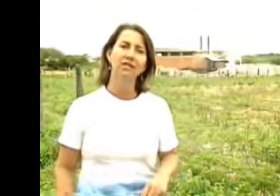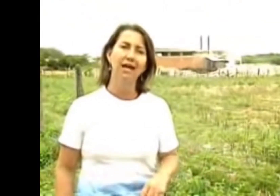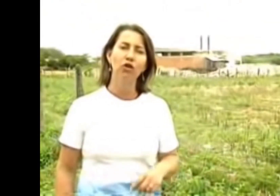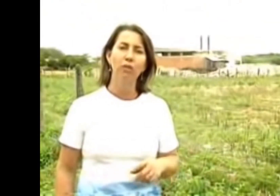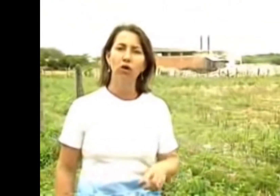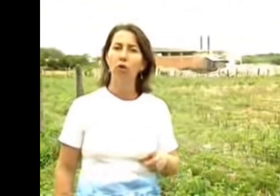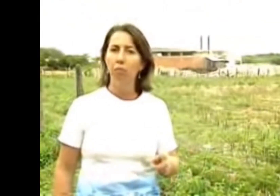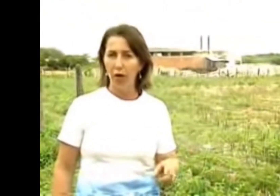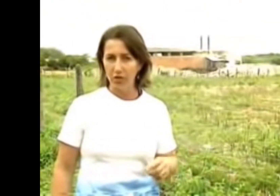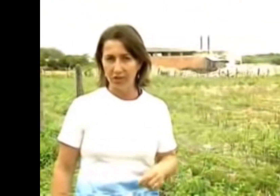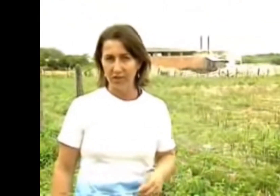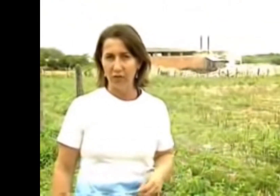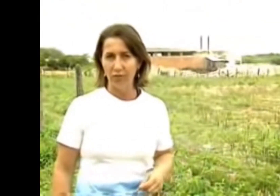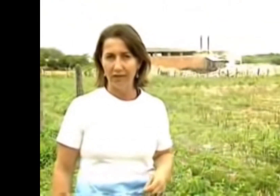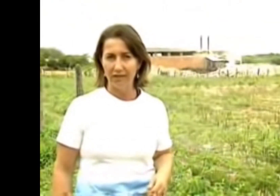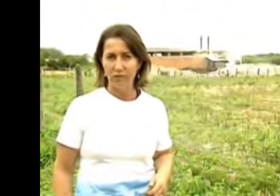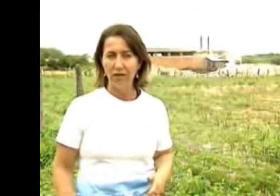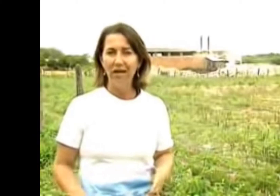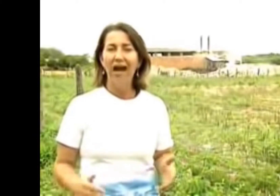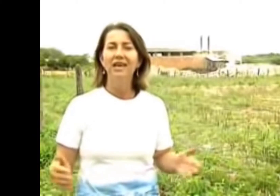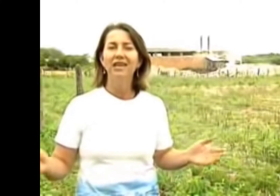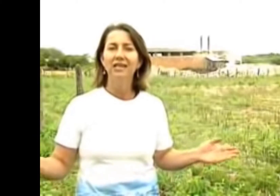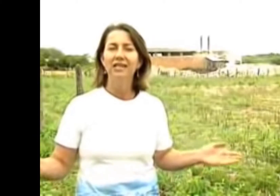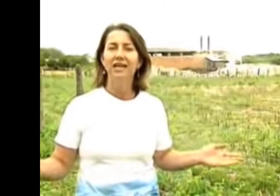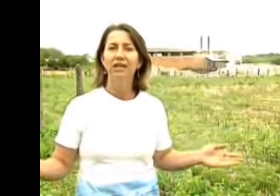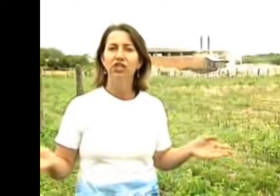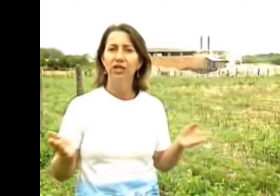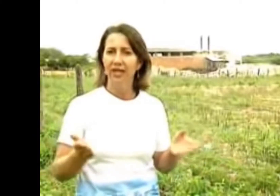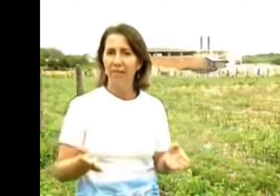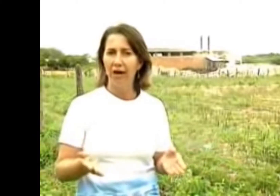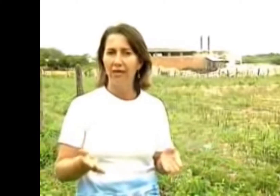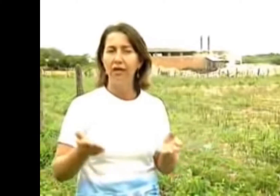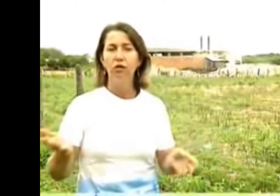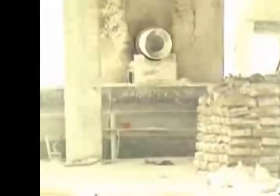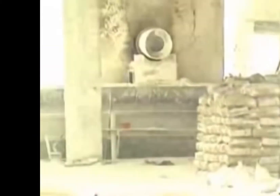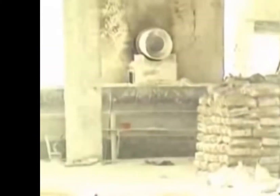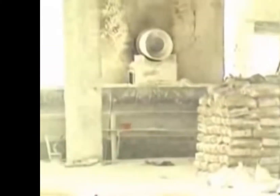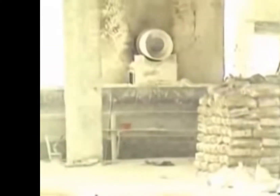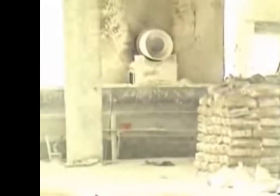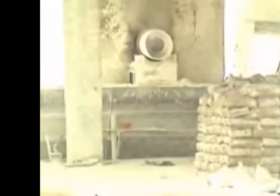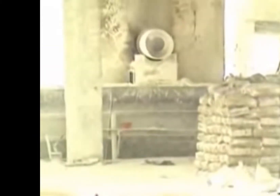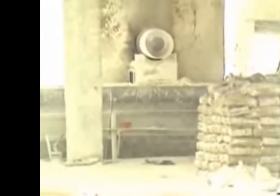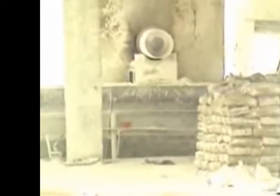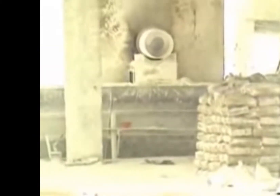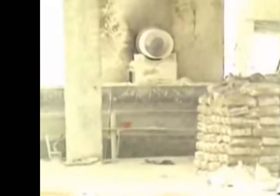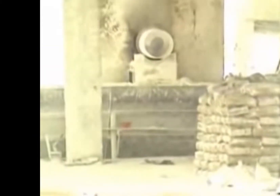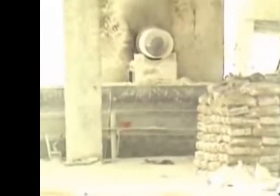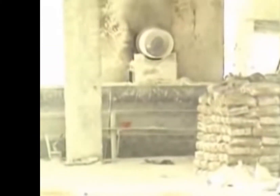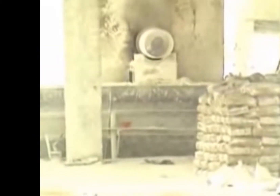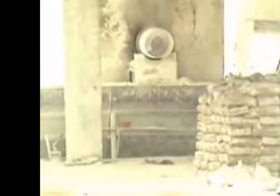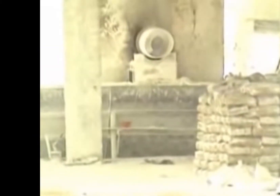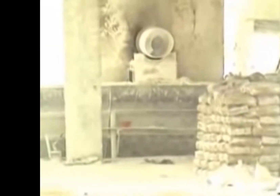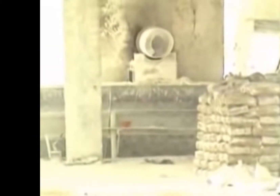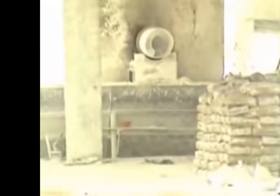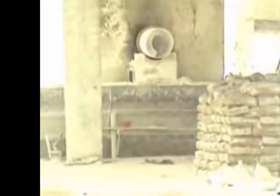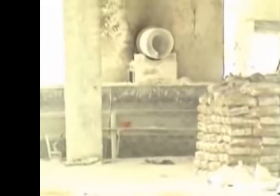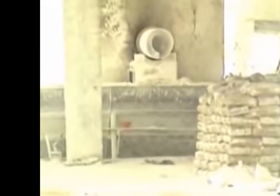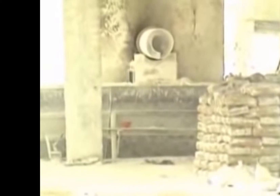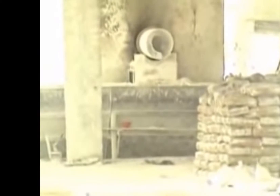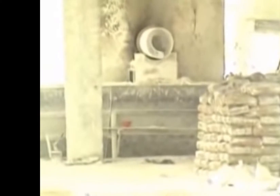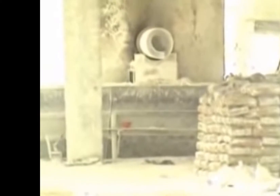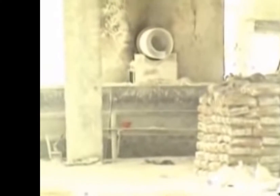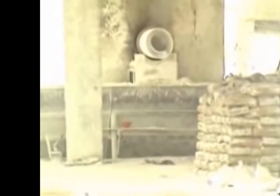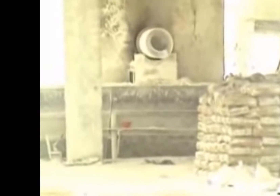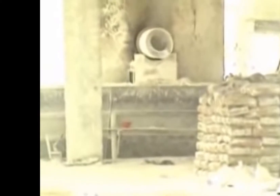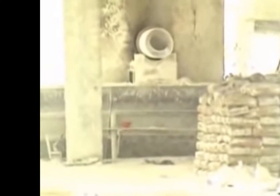está localizado o maior polo gesseiro do Brasil, a riqueza da Caatinga é queimada nos fornos das indústrias de gesso.